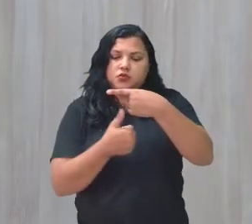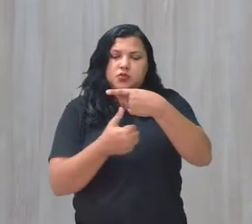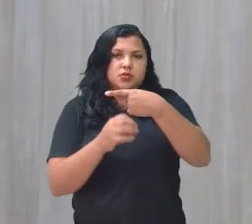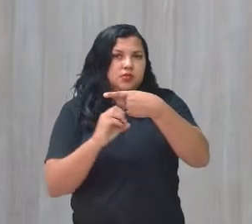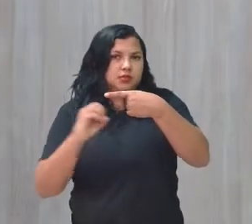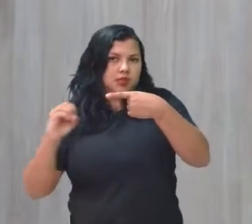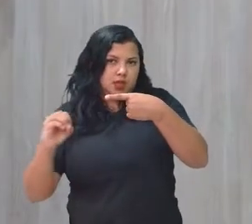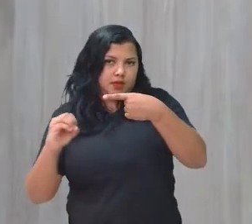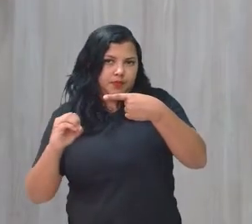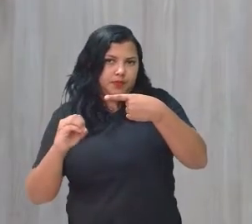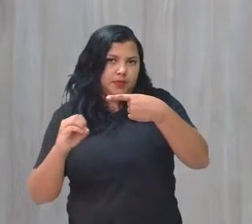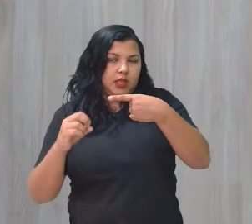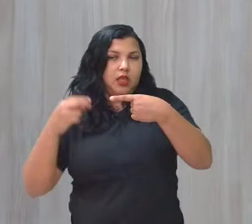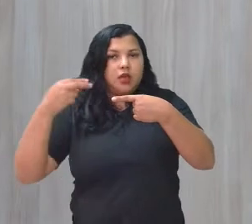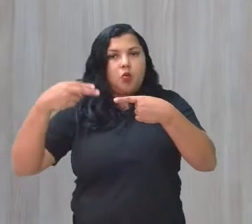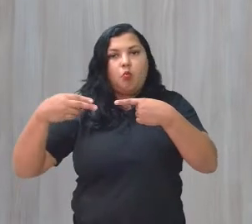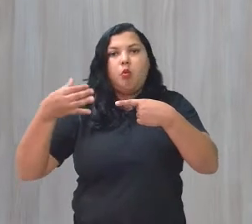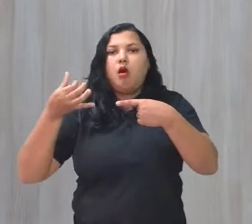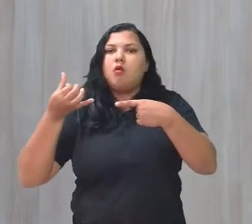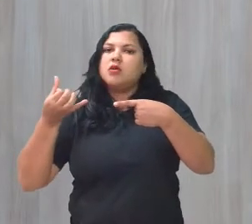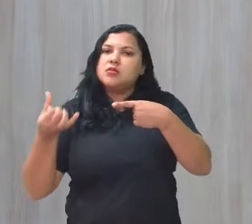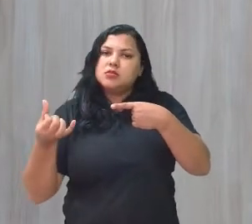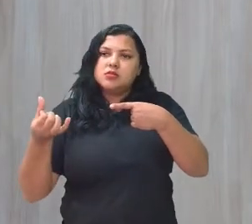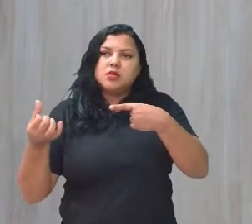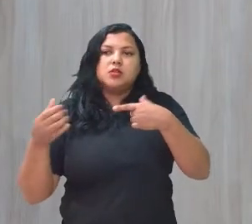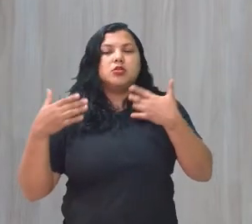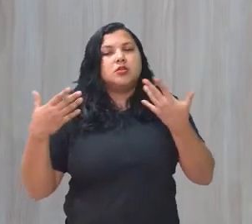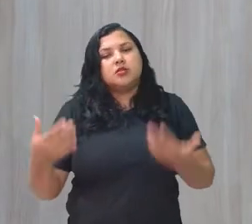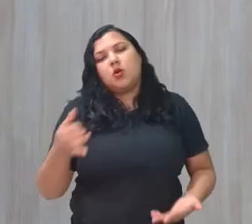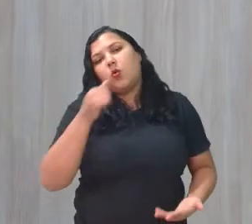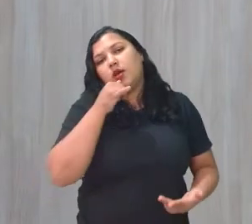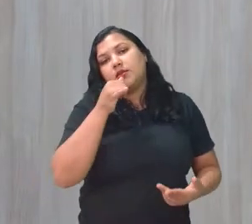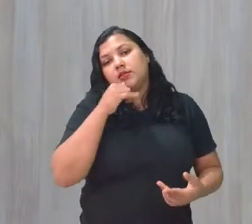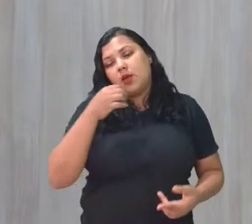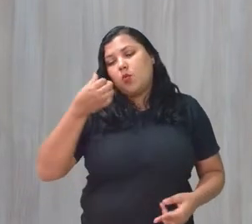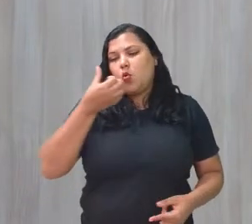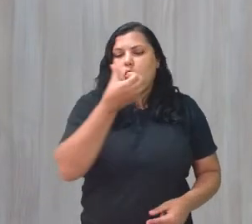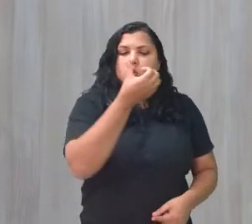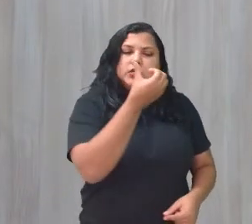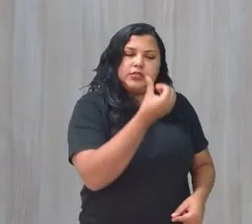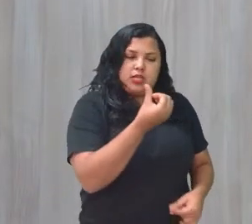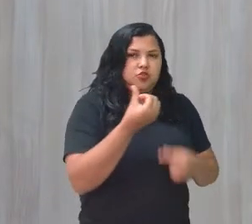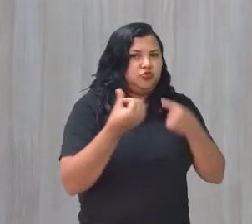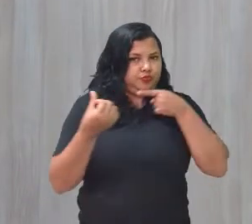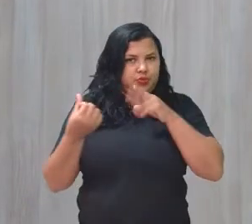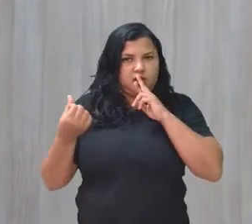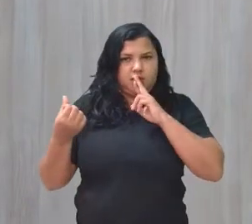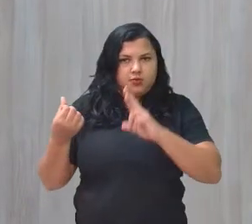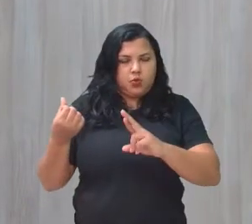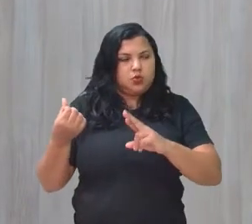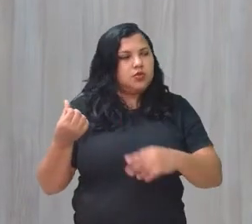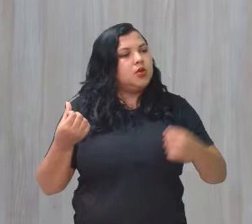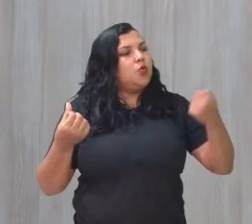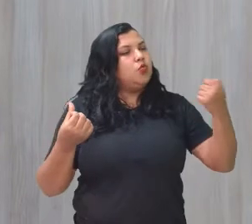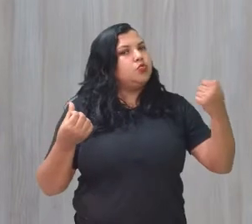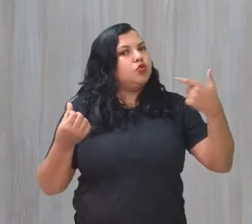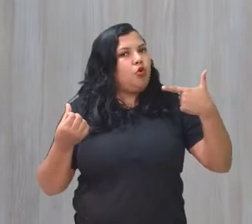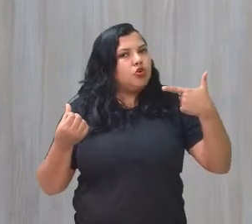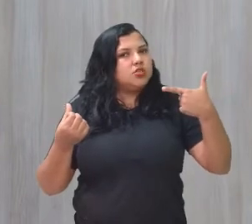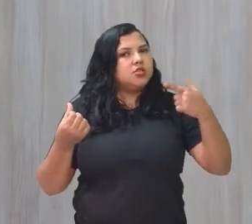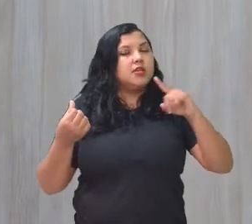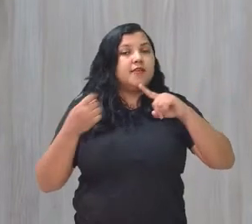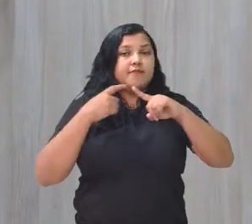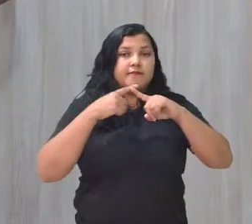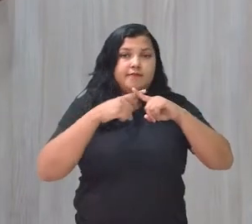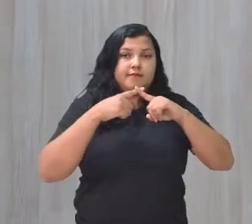6. Como ele está pegando 12%, ou seja, ele está pegando 12 porções daquele 100. Se eu pegar